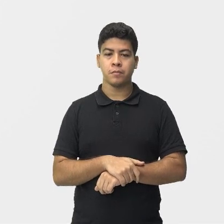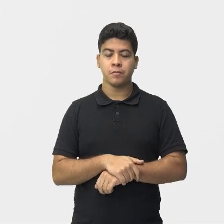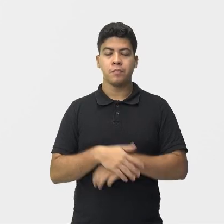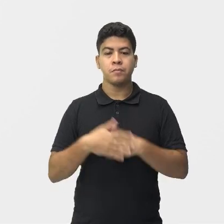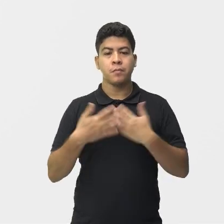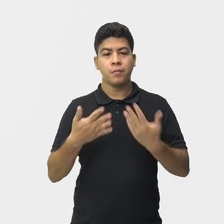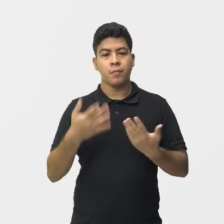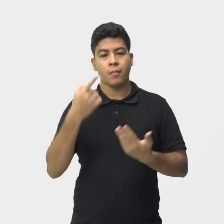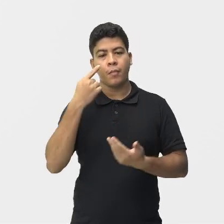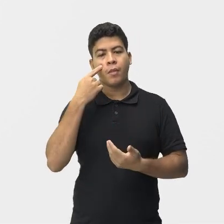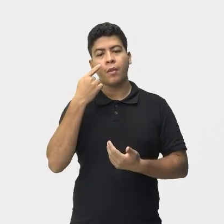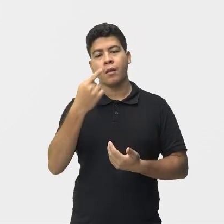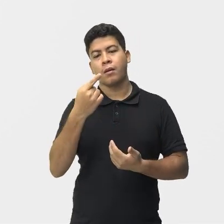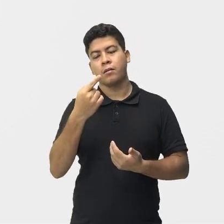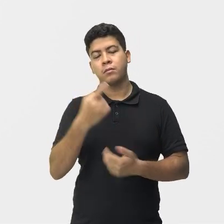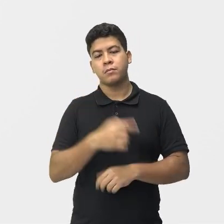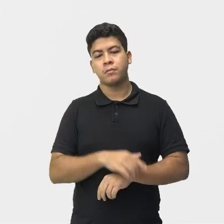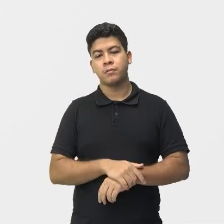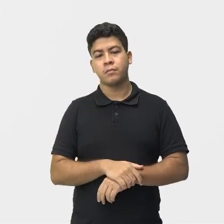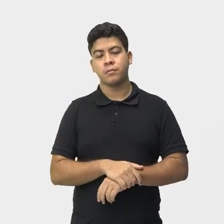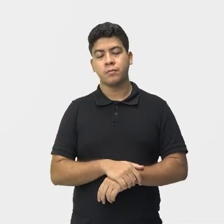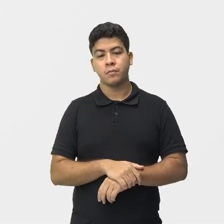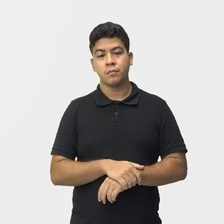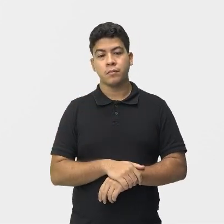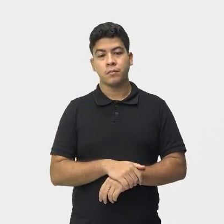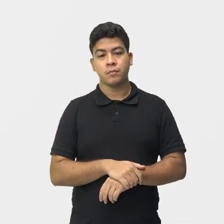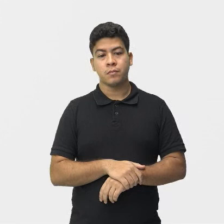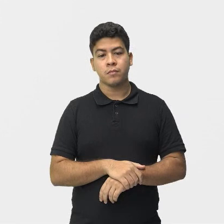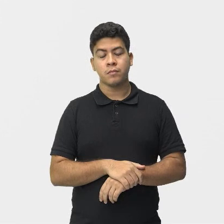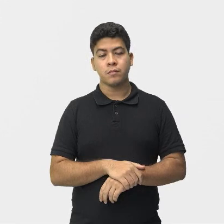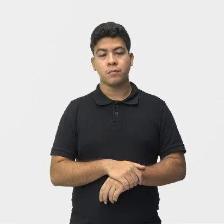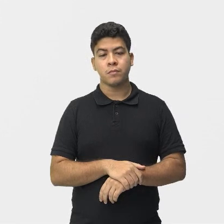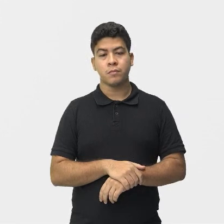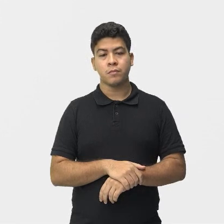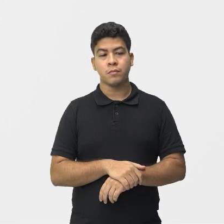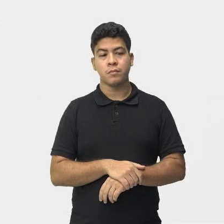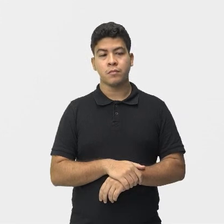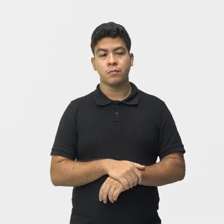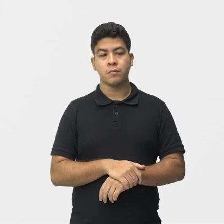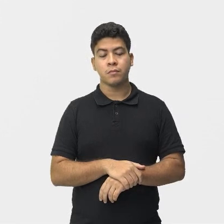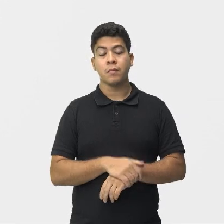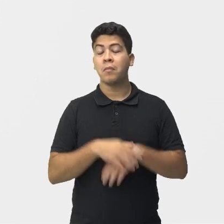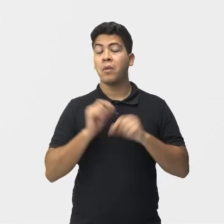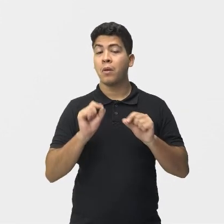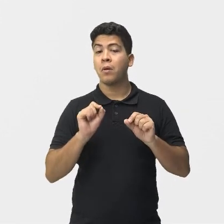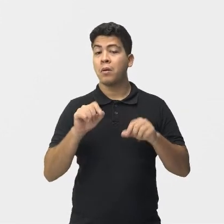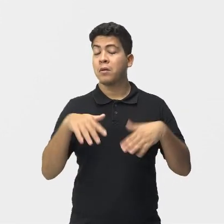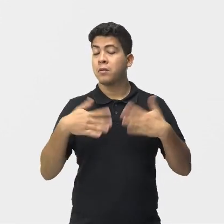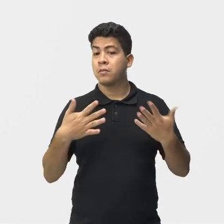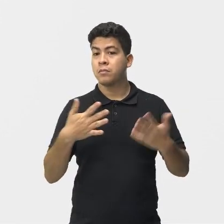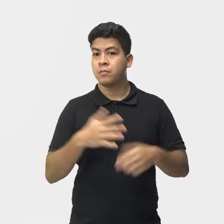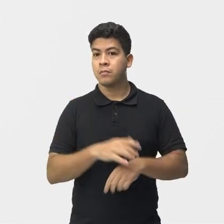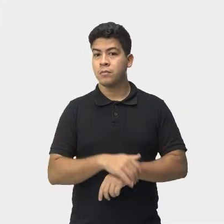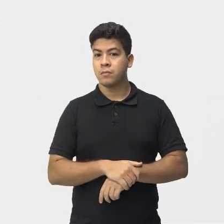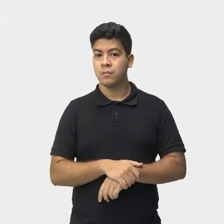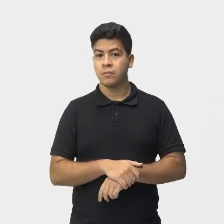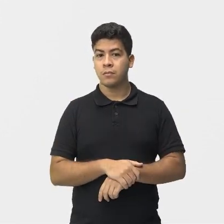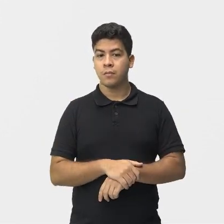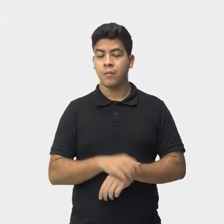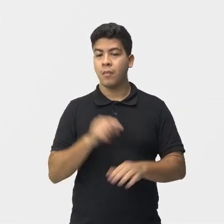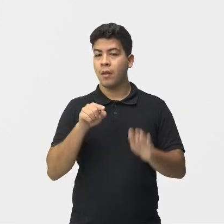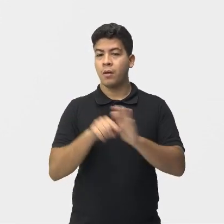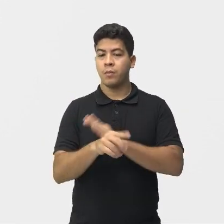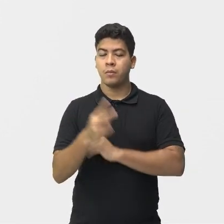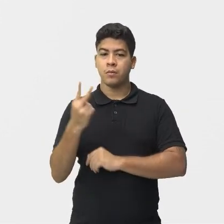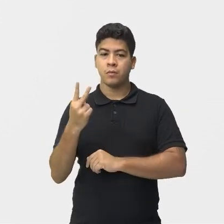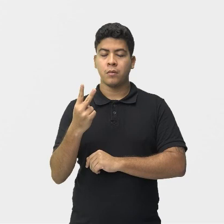que foi colocada no enunciado da questão, tá certo? E aí vamos para a próxima questão. Questão número